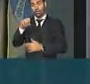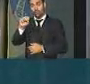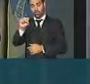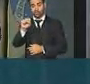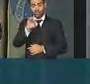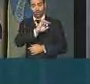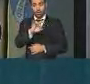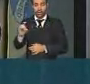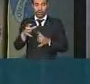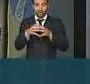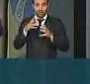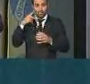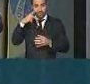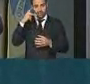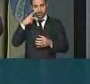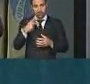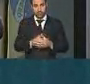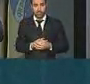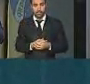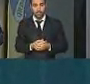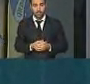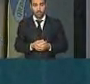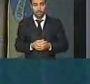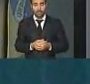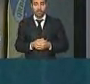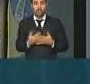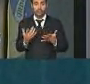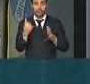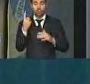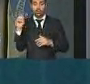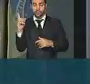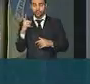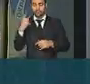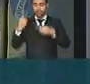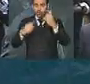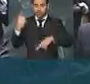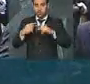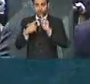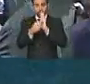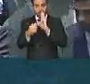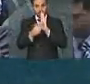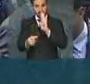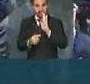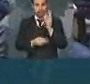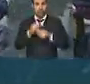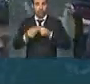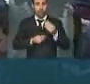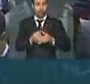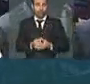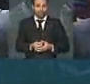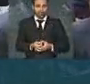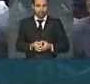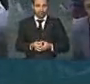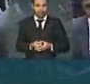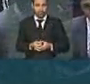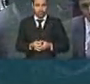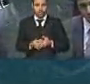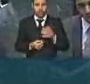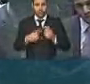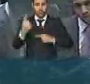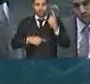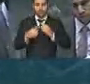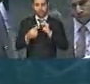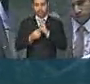partido obrigado por último a última questão a discussão dos destaques senador como se daria a discussão dos